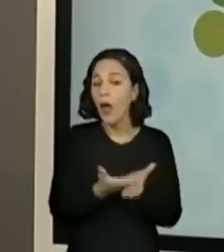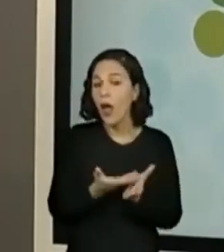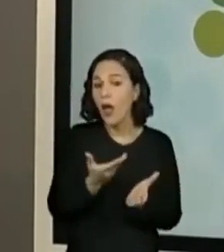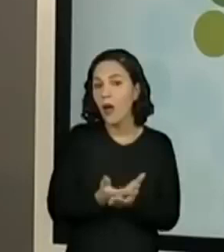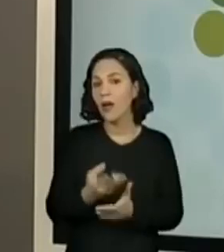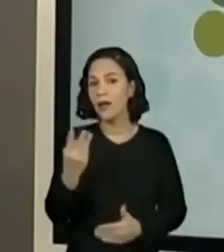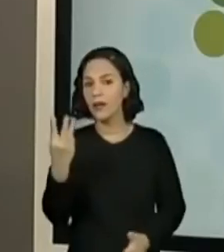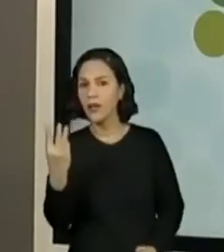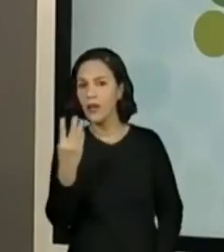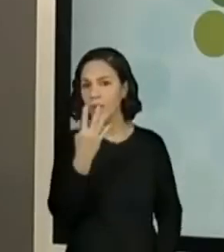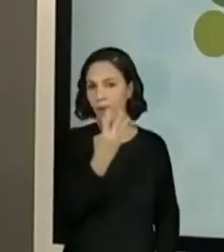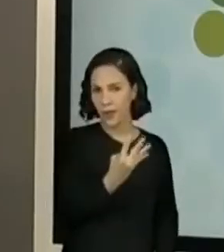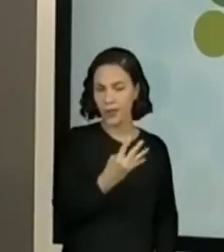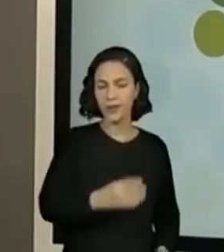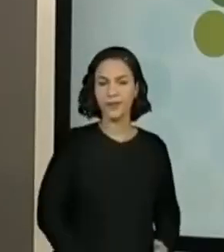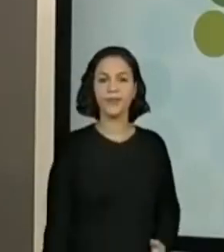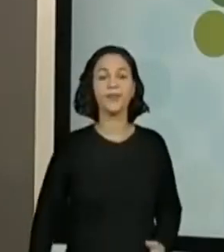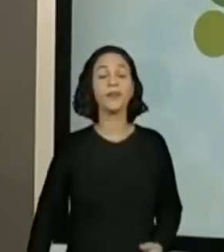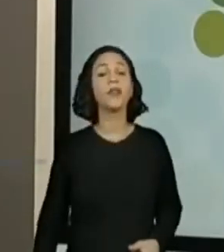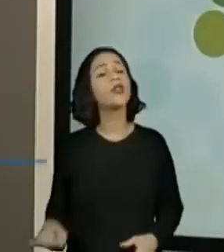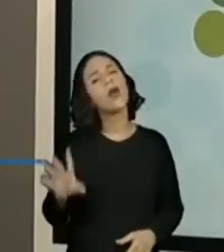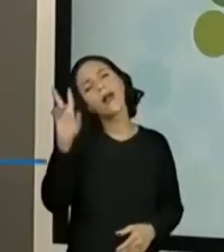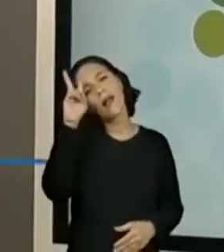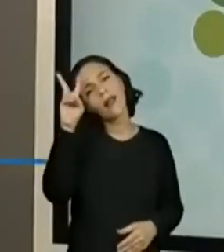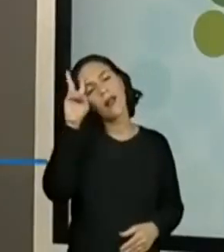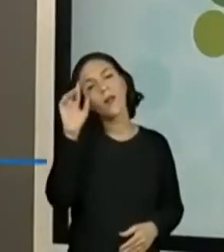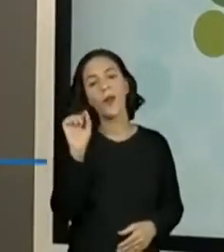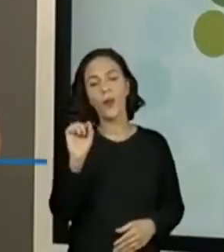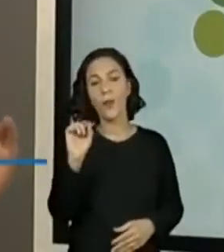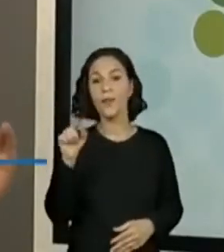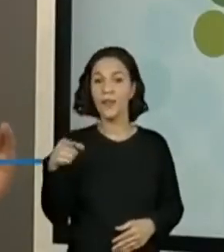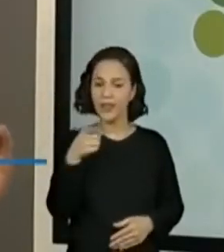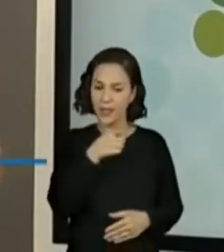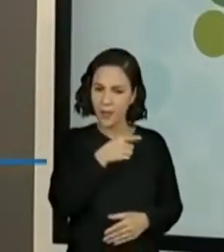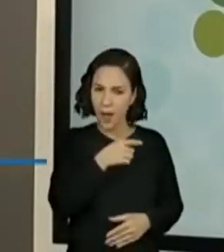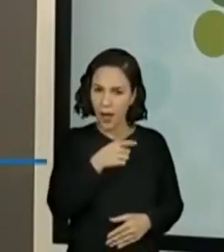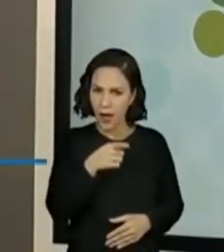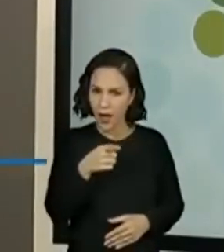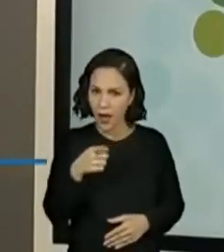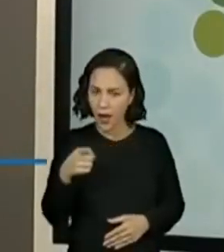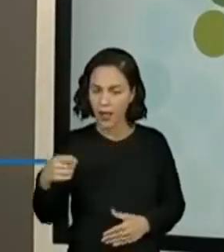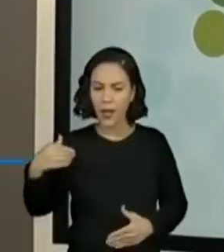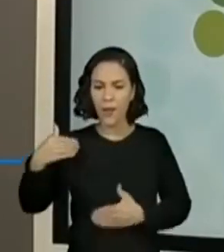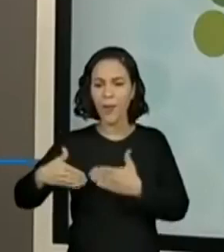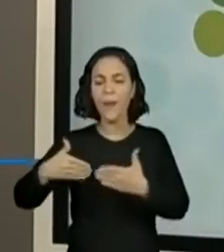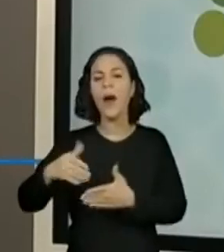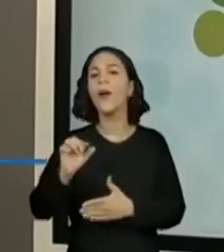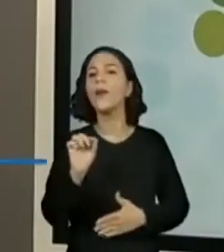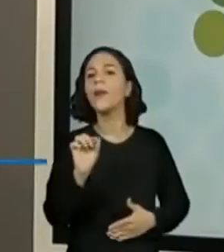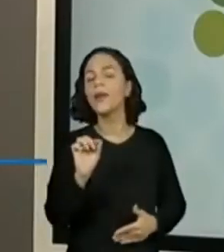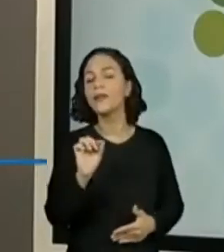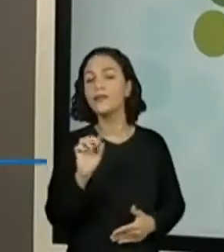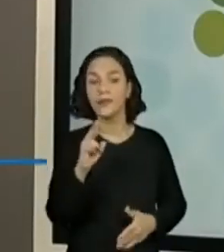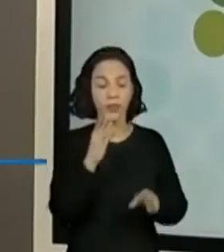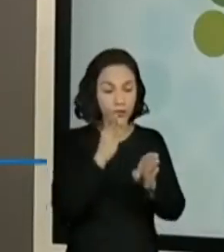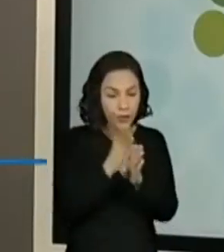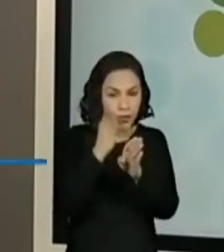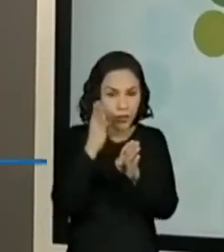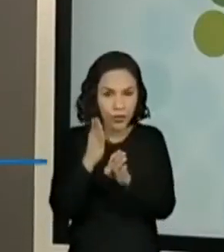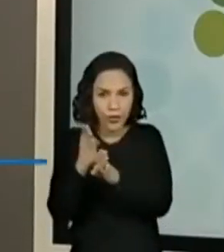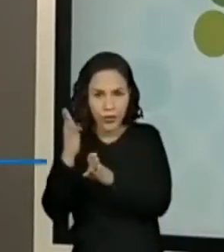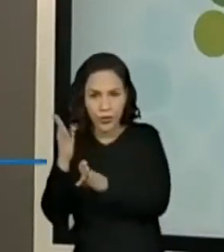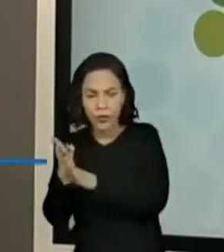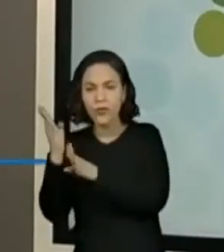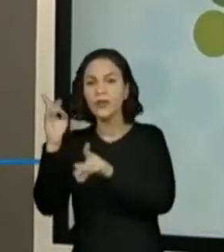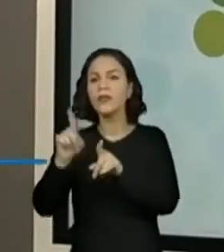e 4. Então, só vamos lembrar o que, que nós estamos fazendo essa semana todinha. A gente vai descobrir e vai